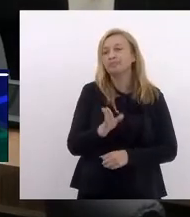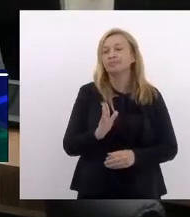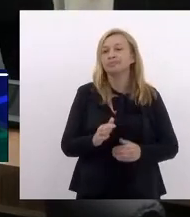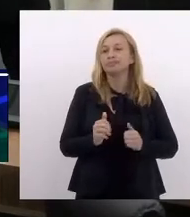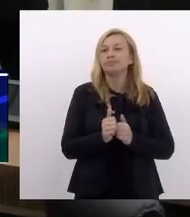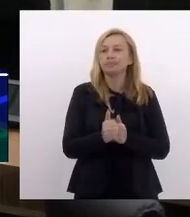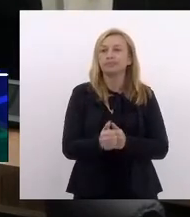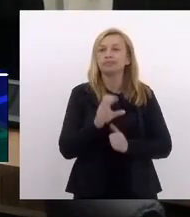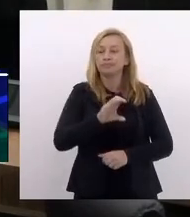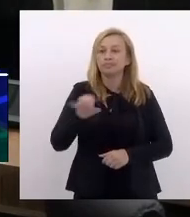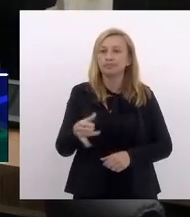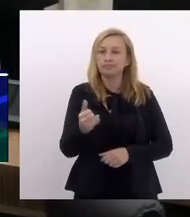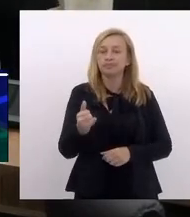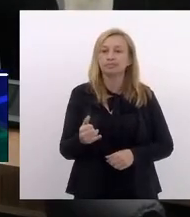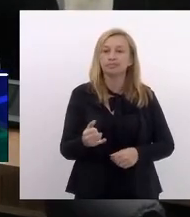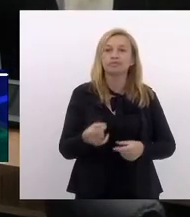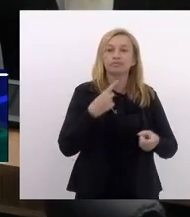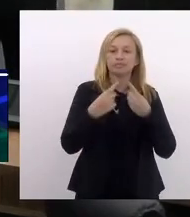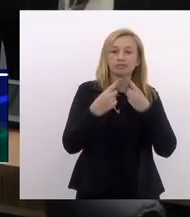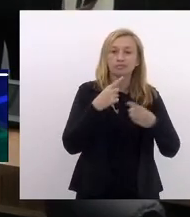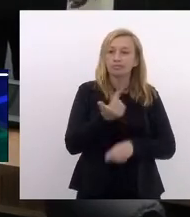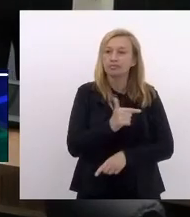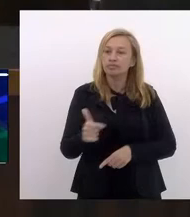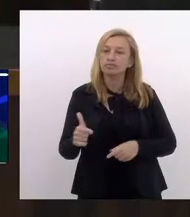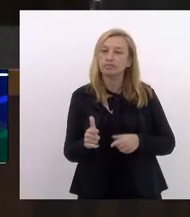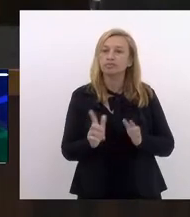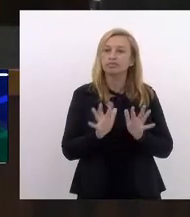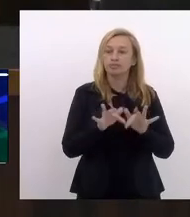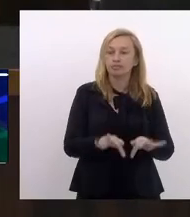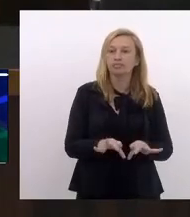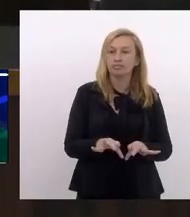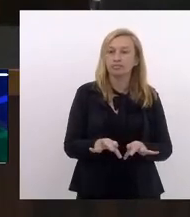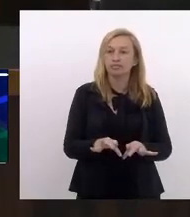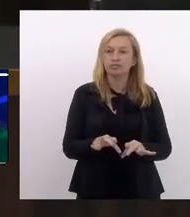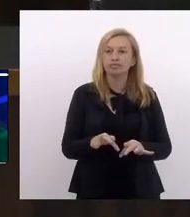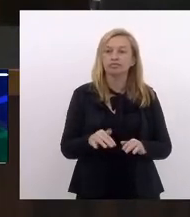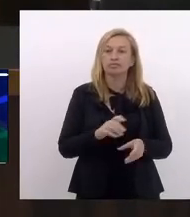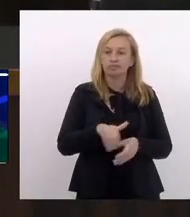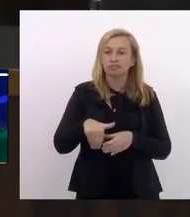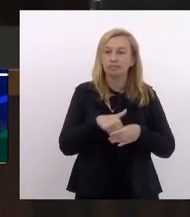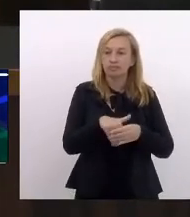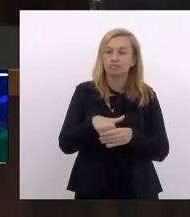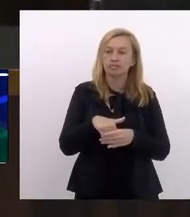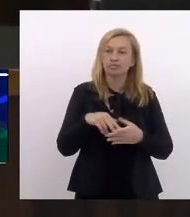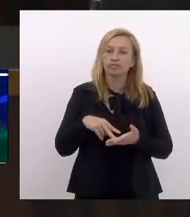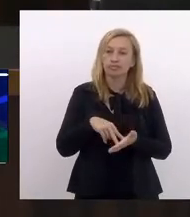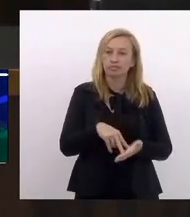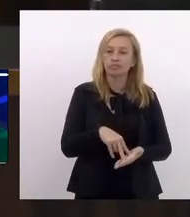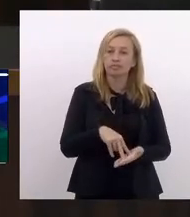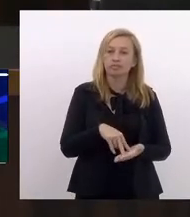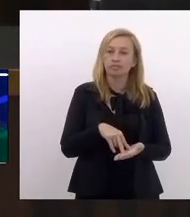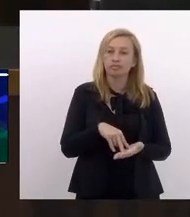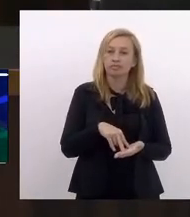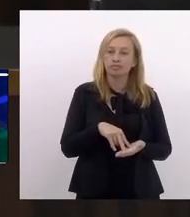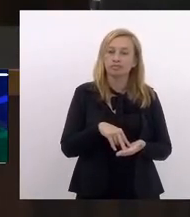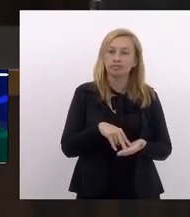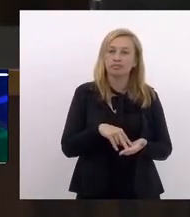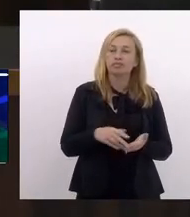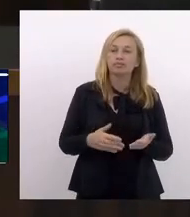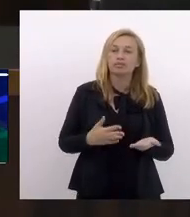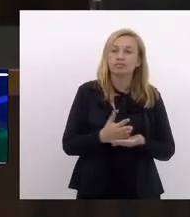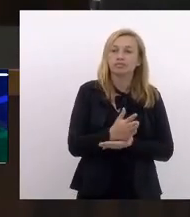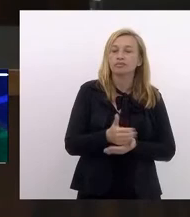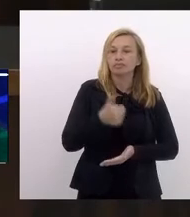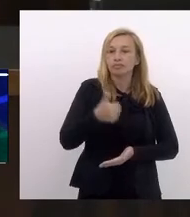os pareceres emitidos, em discussão, não havendo quem queira discutir, encerrada a discussão, em votação, aprovada em